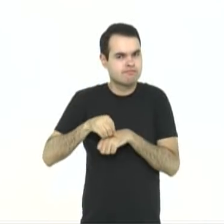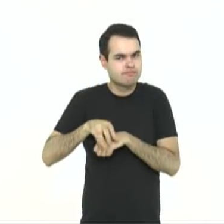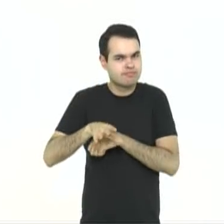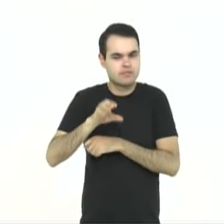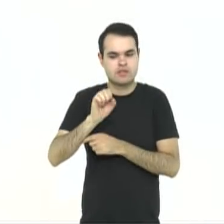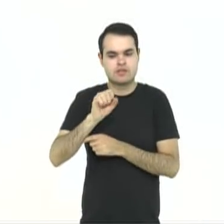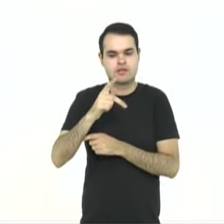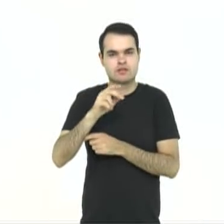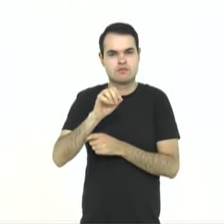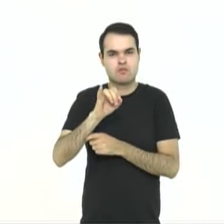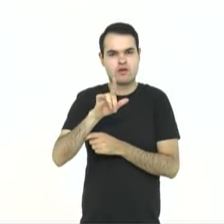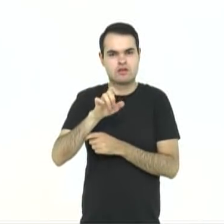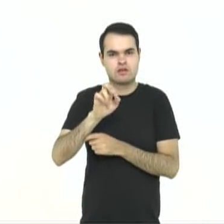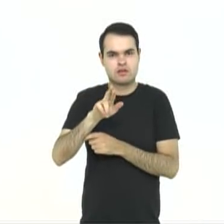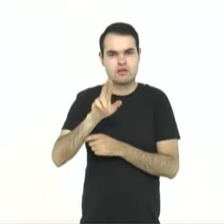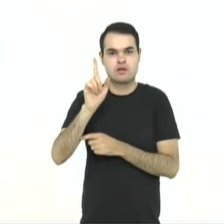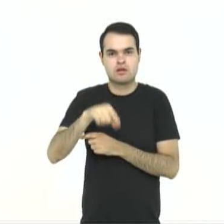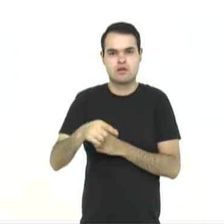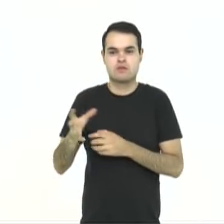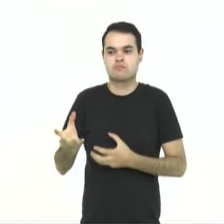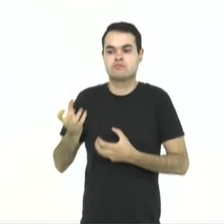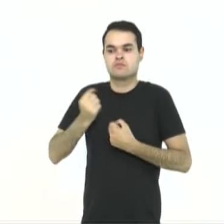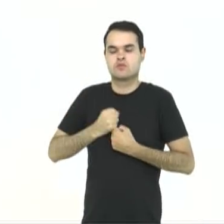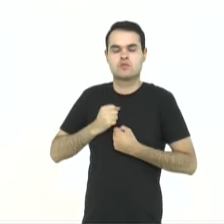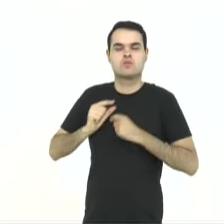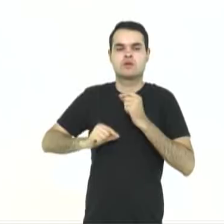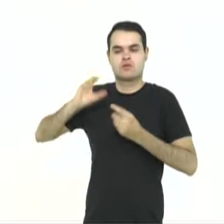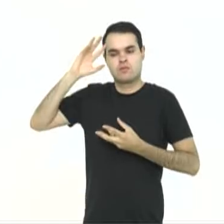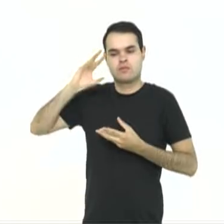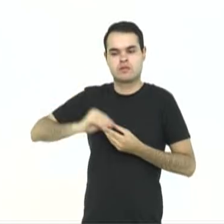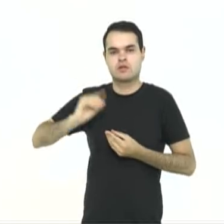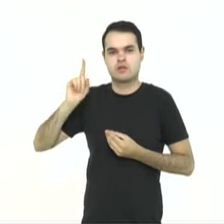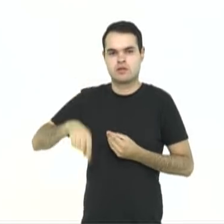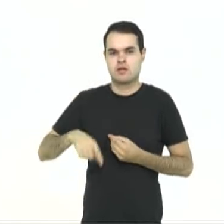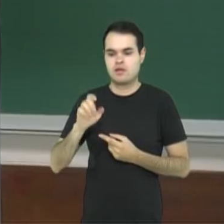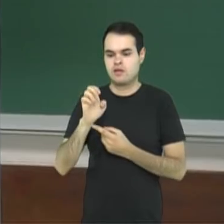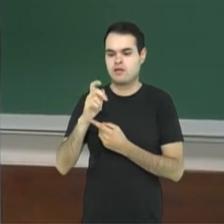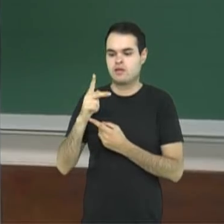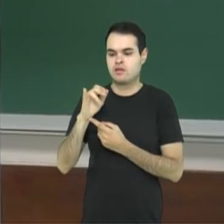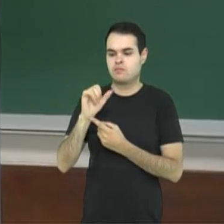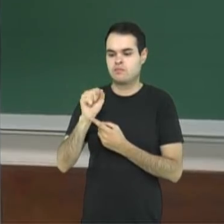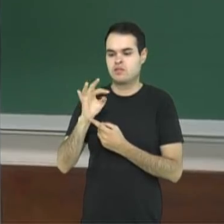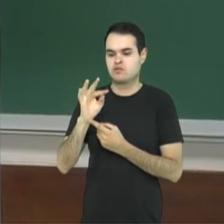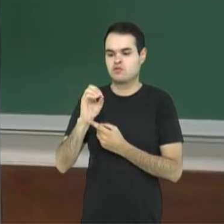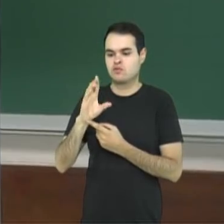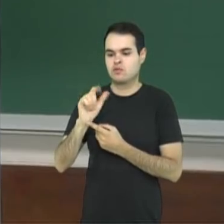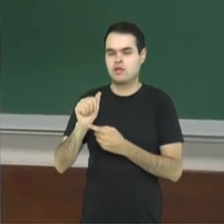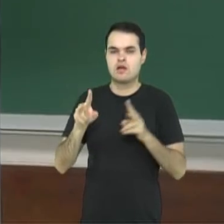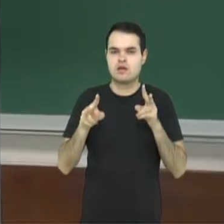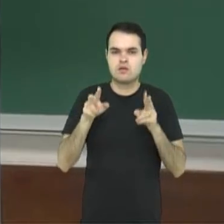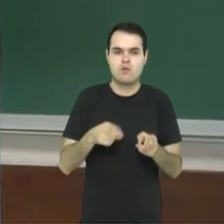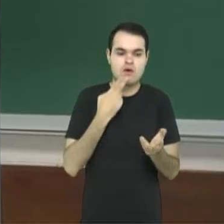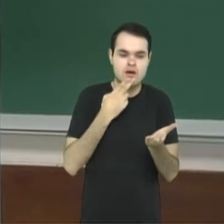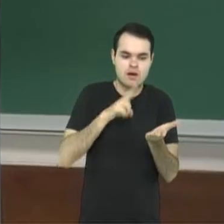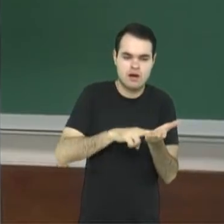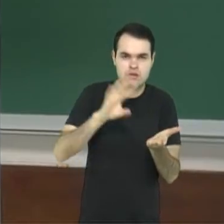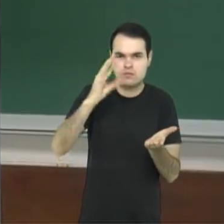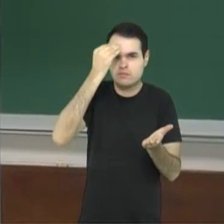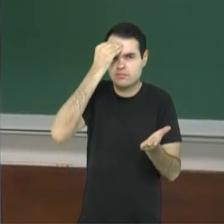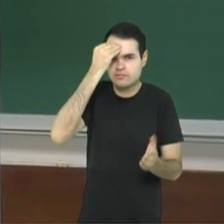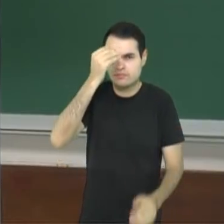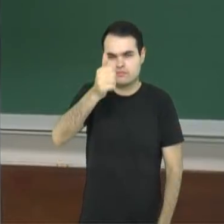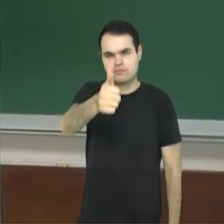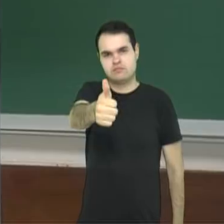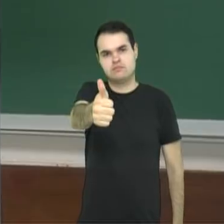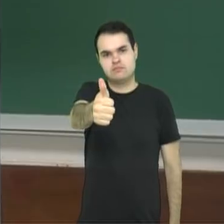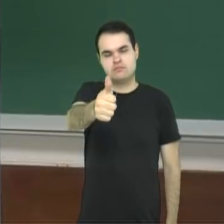questão, né? Então é possível inferir que seja sinônimo da palavra carta. Então, epístola igual a carta. Memorizem mais essa palavra na